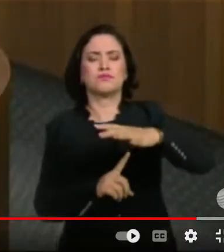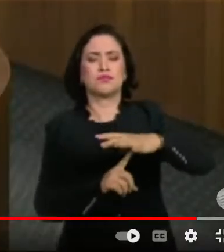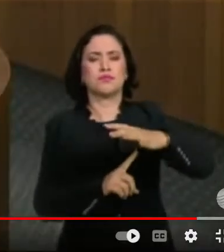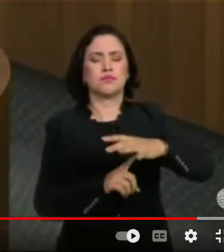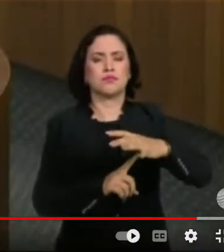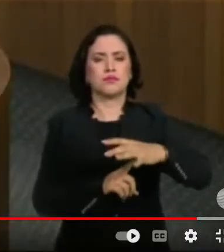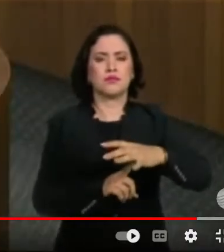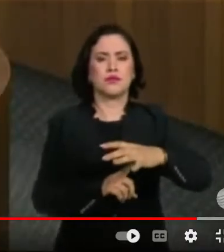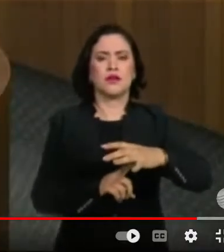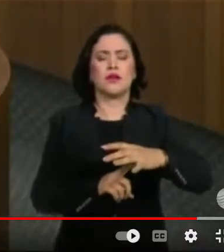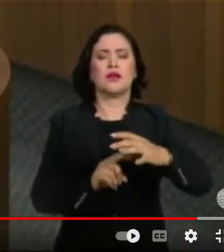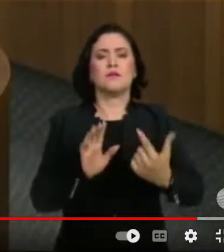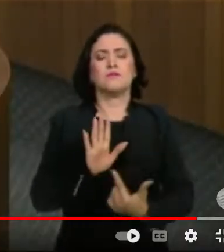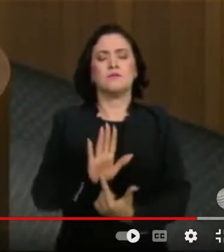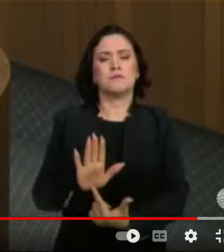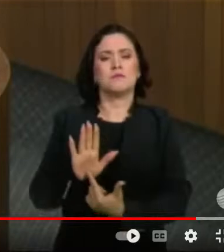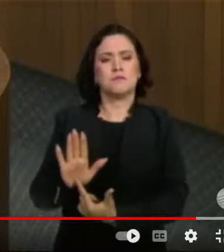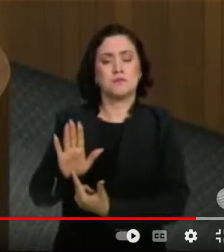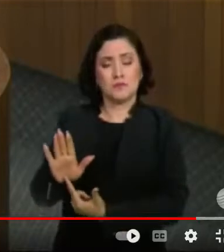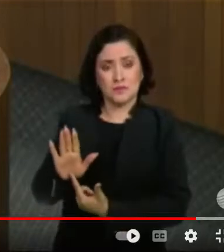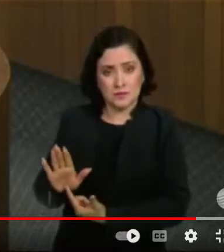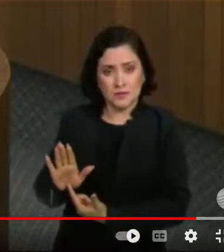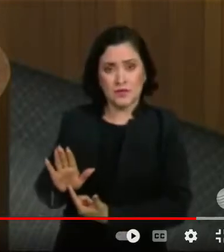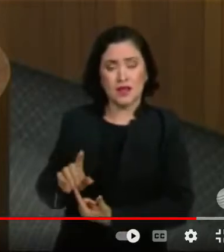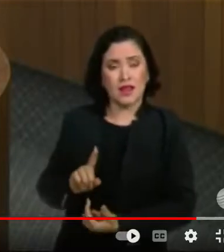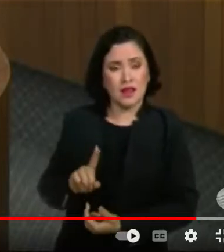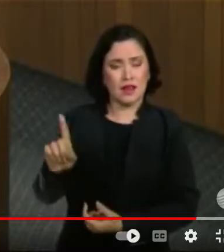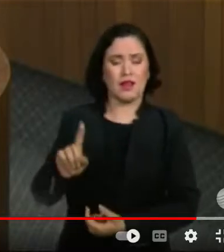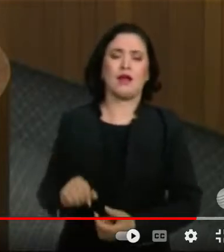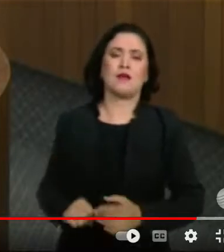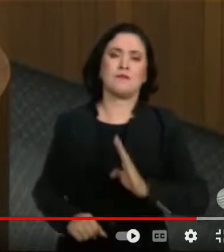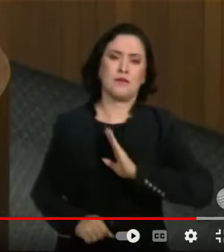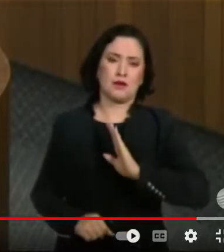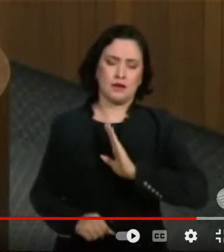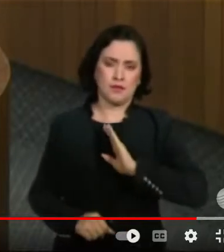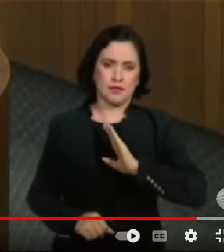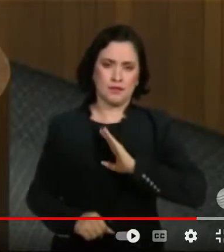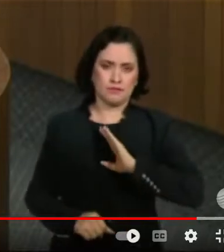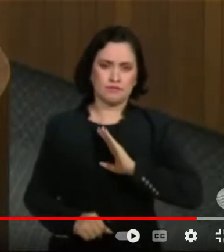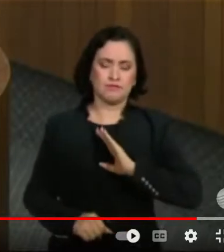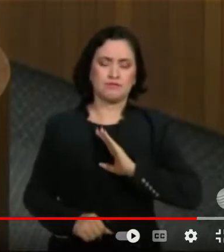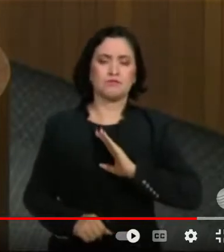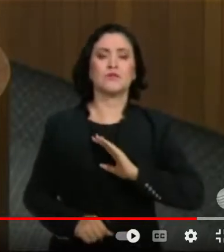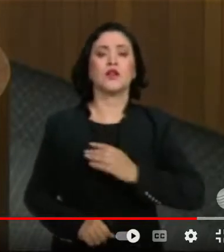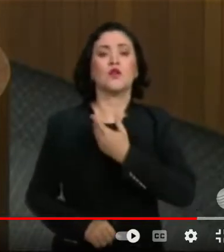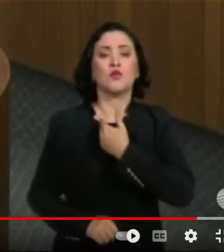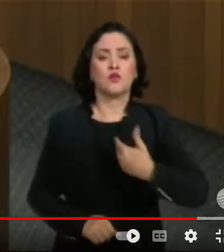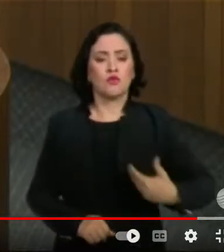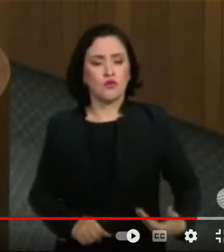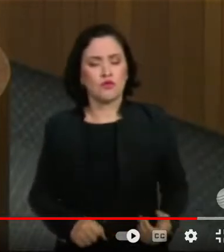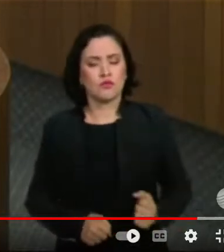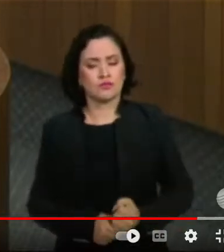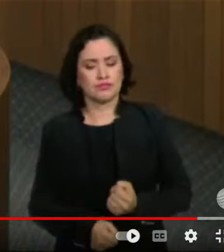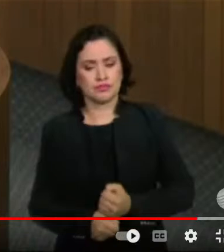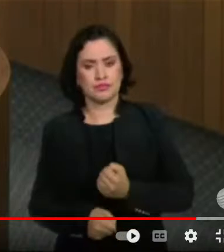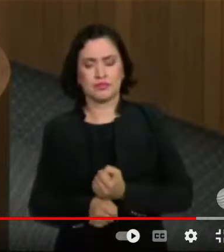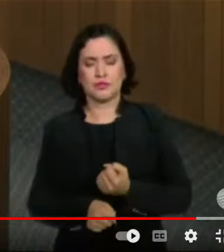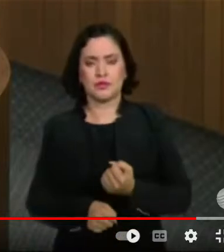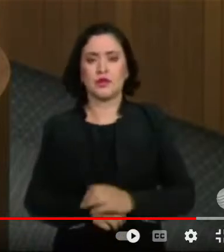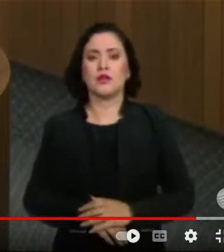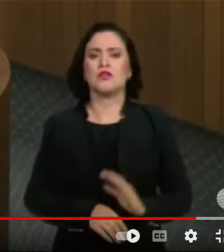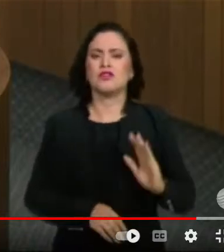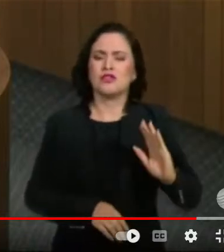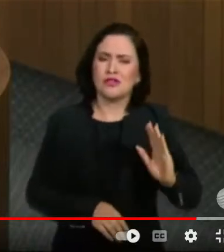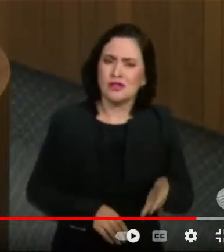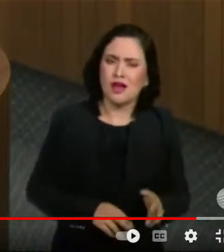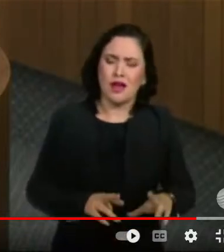Brandão. Né? Nós já tivemos algumas reuniões para reivindicar a construção do parque. E a